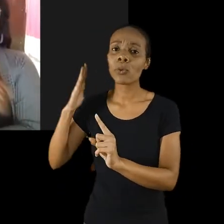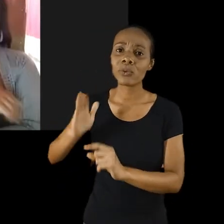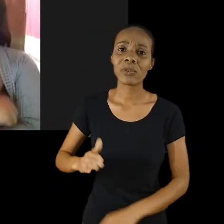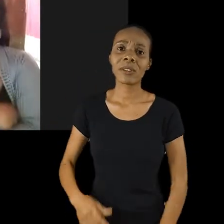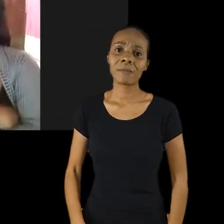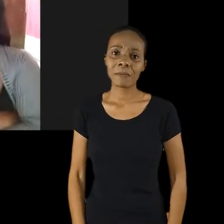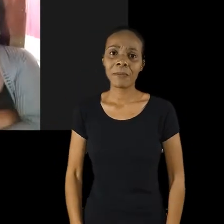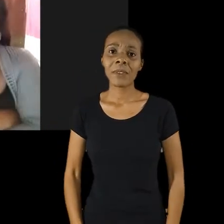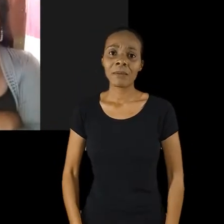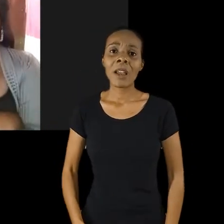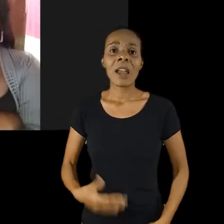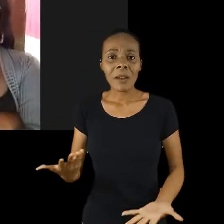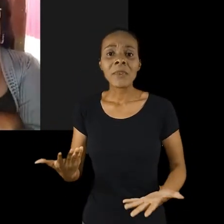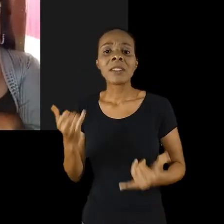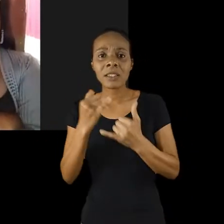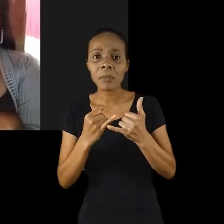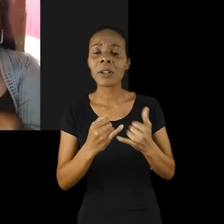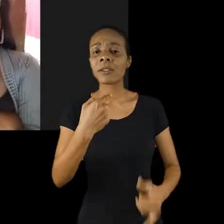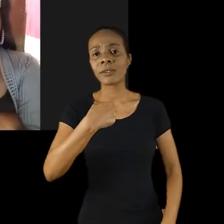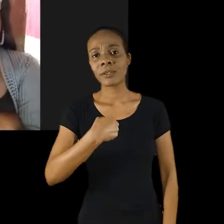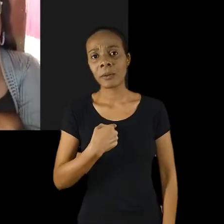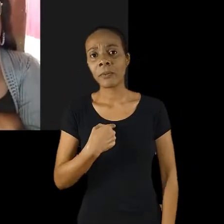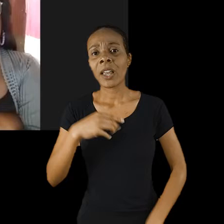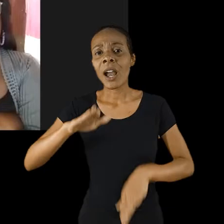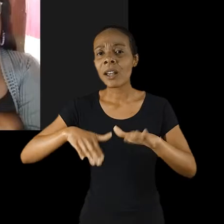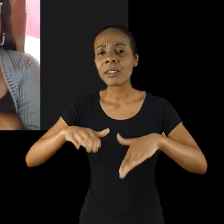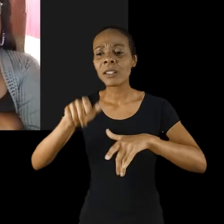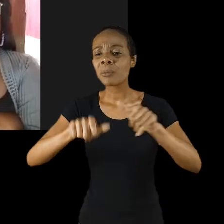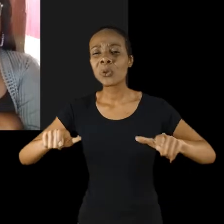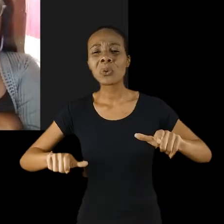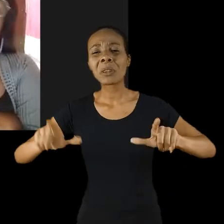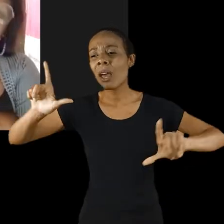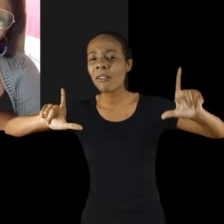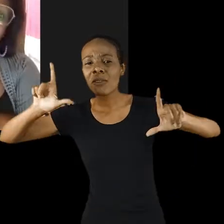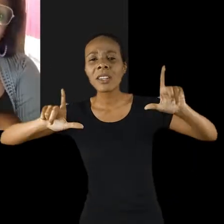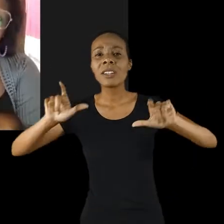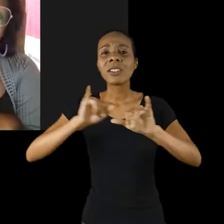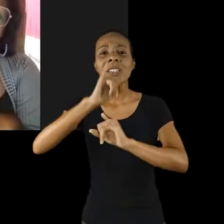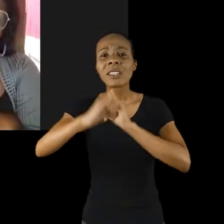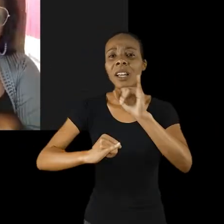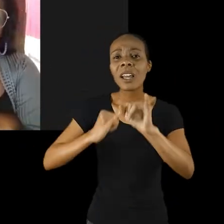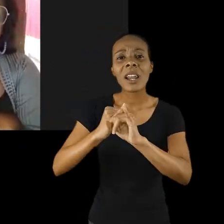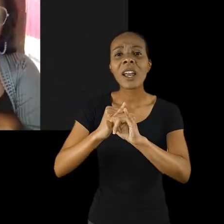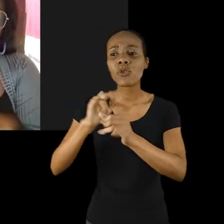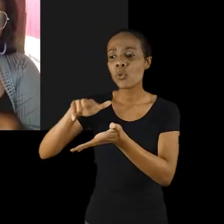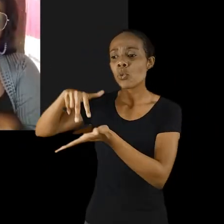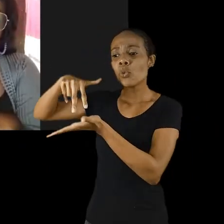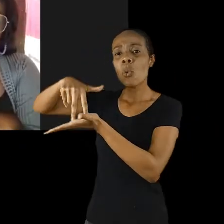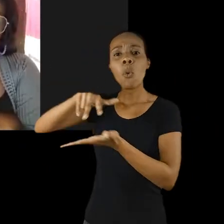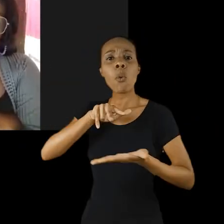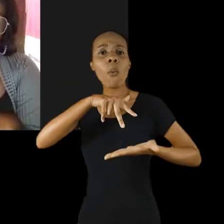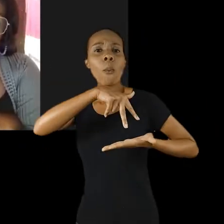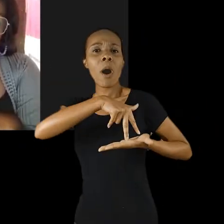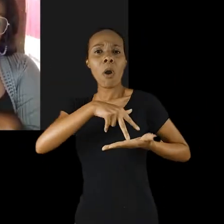E ao contrário do que as pessoas pensam demais, porque às vezes vê a gente na mídia, na internet, nos slams, nos palcos, né?